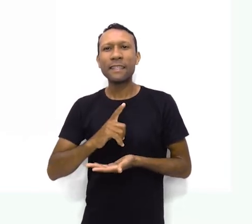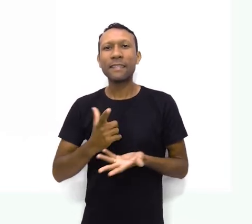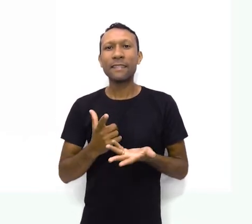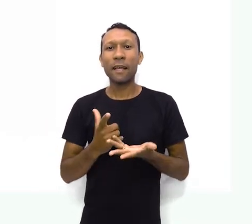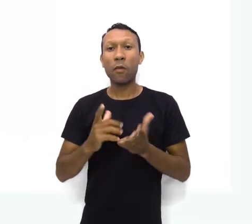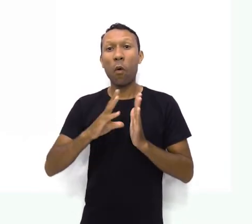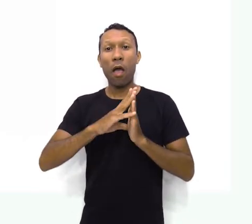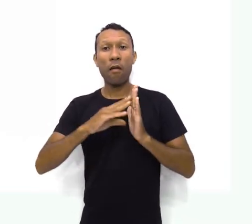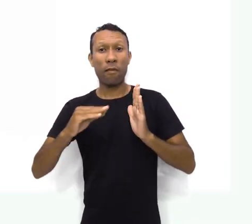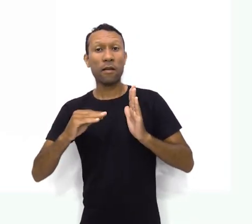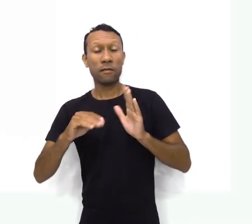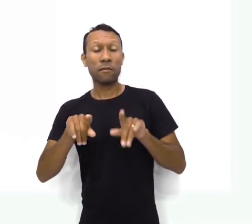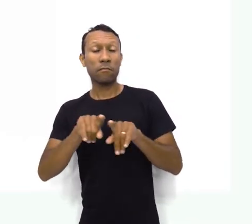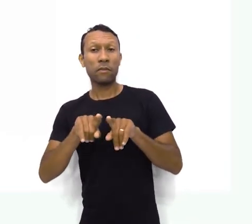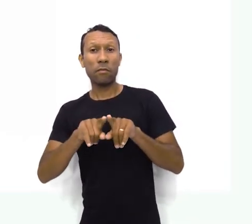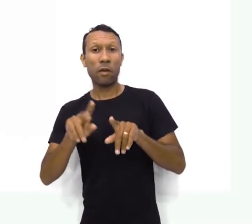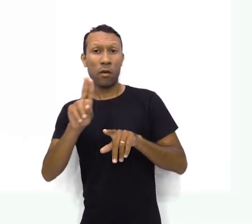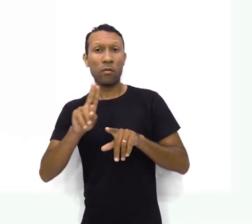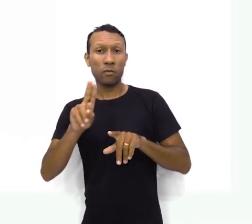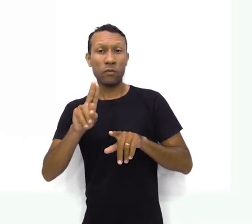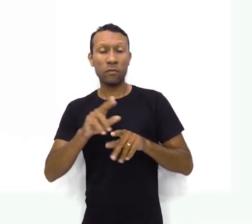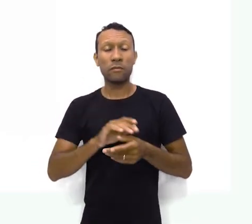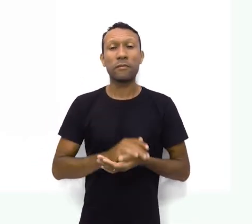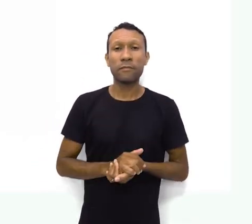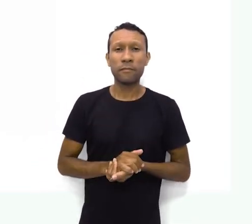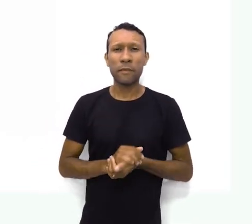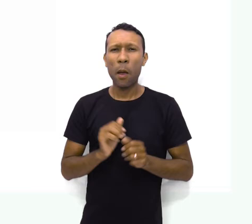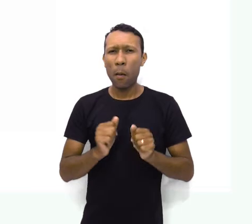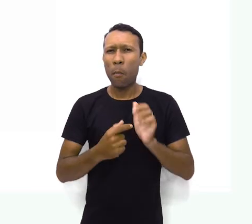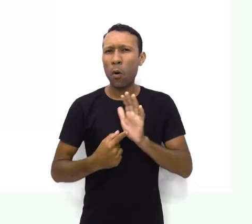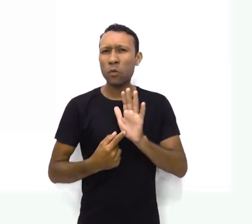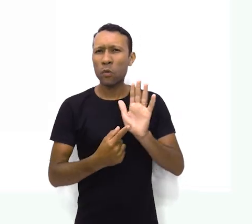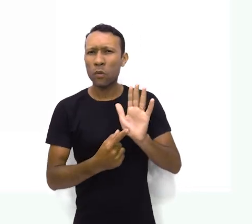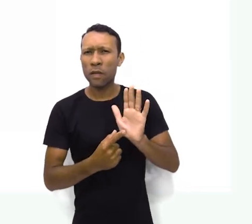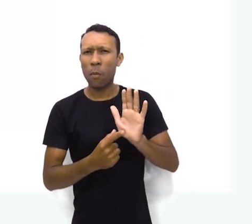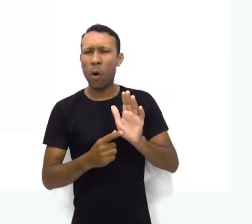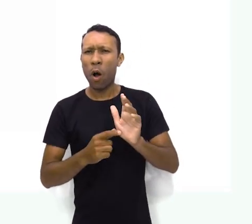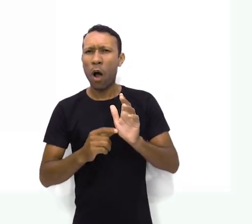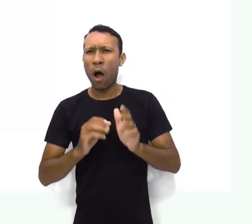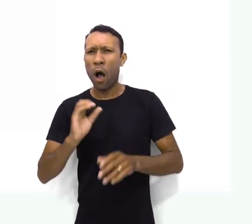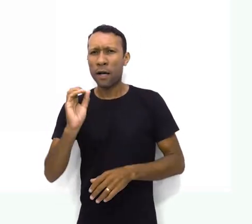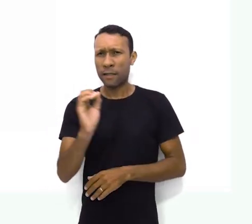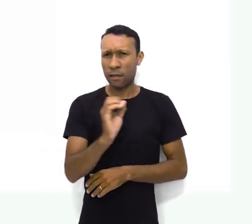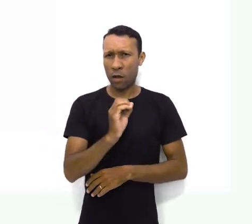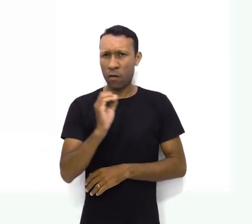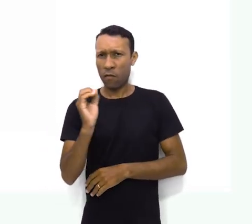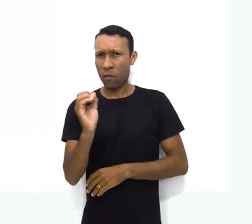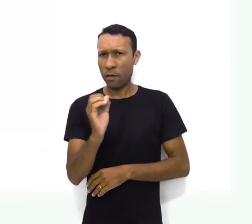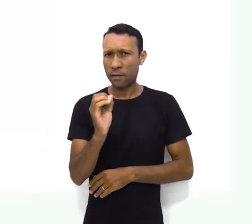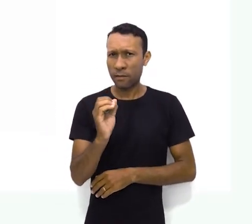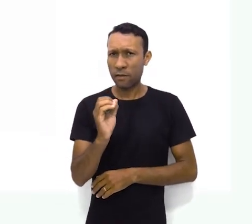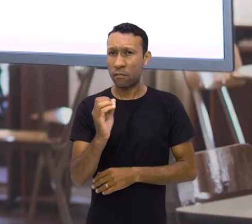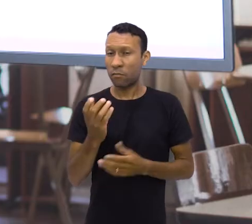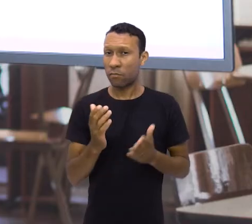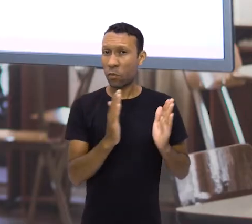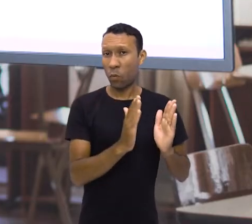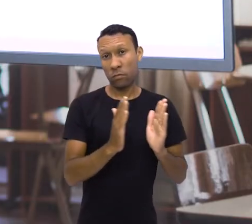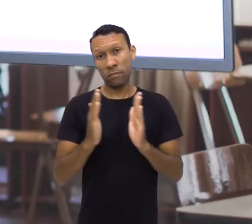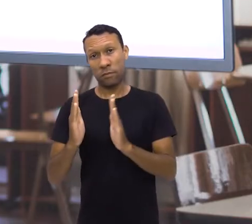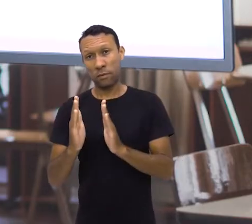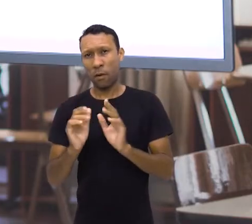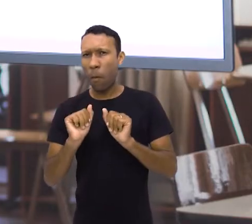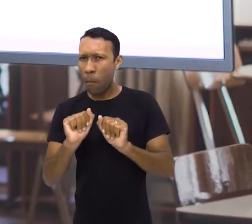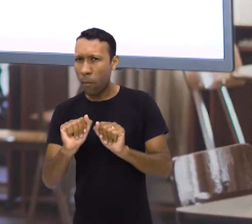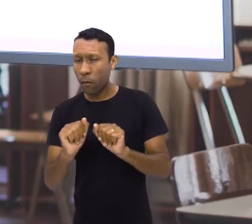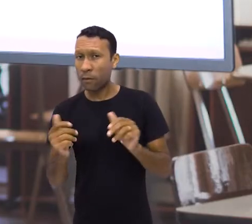por reflexão. É possível representá-la por transformação de rotação e translação? Aqui